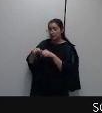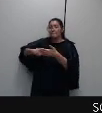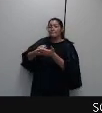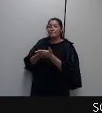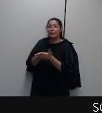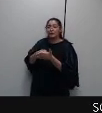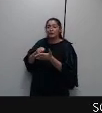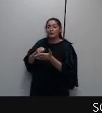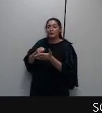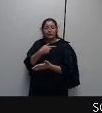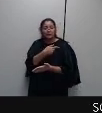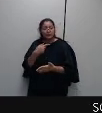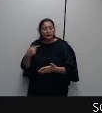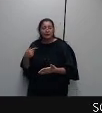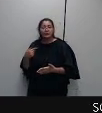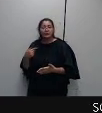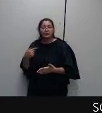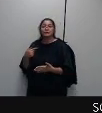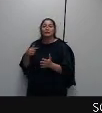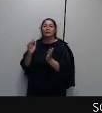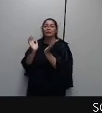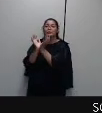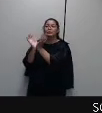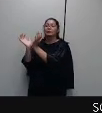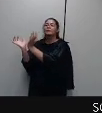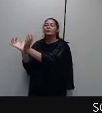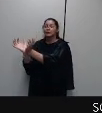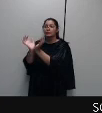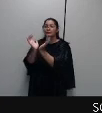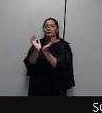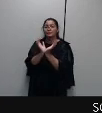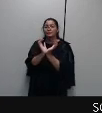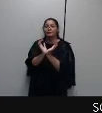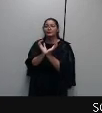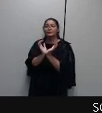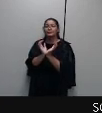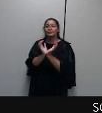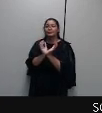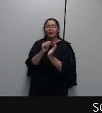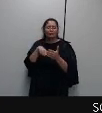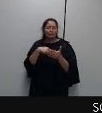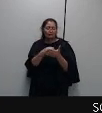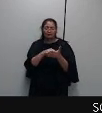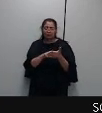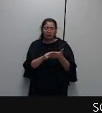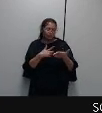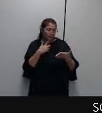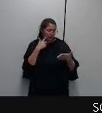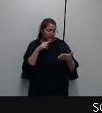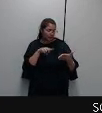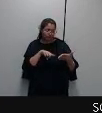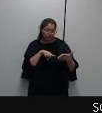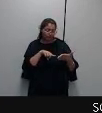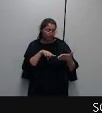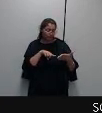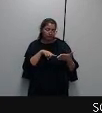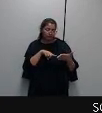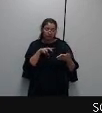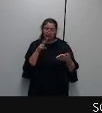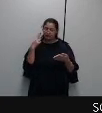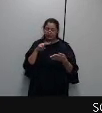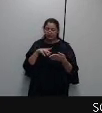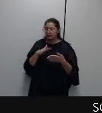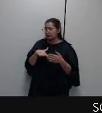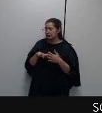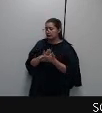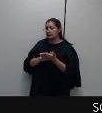inclusive em turma era até para ter notado mas no caso realmente não anotei o seu olhar aqui se não abre observa a celulite anotar